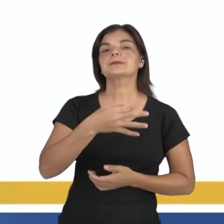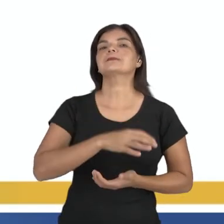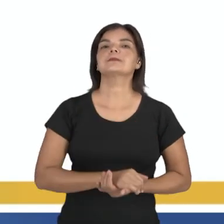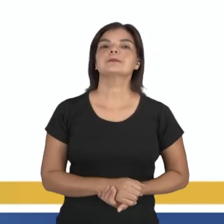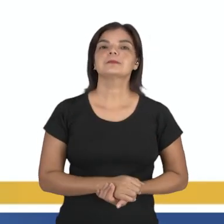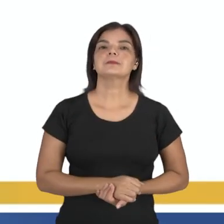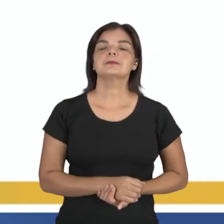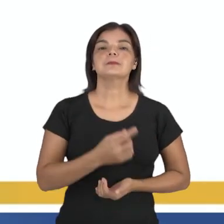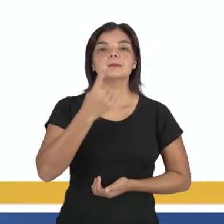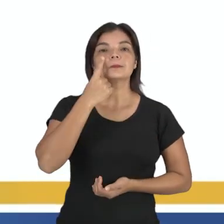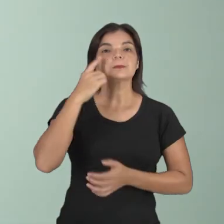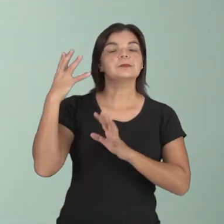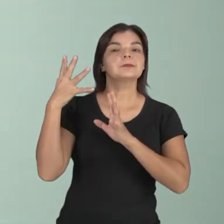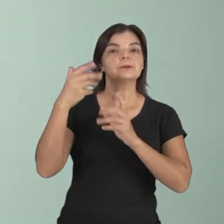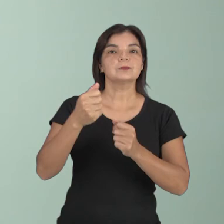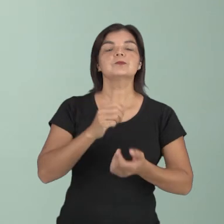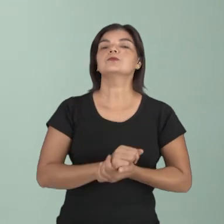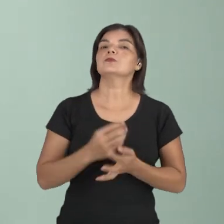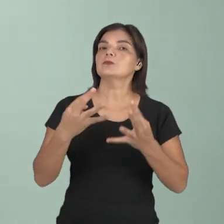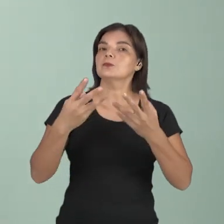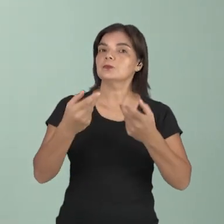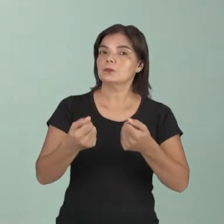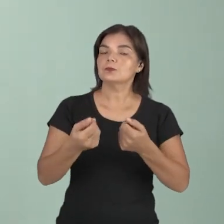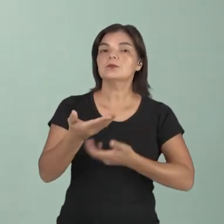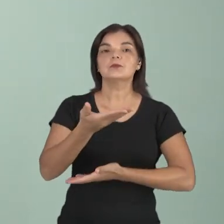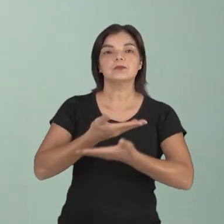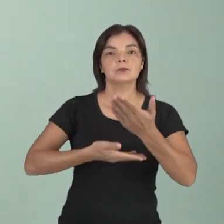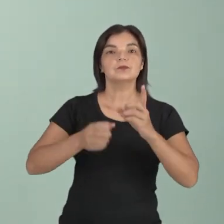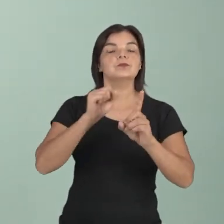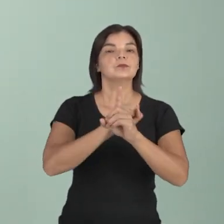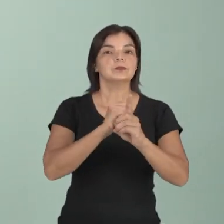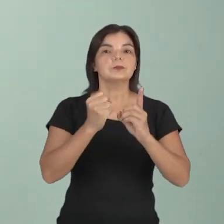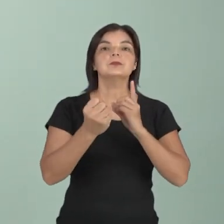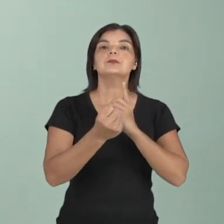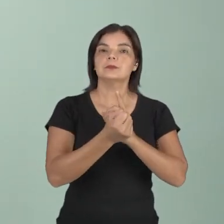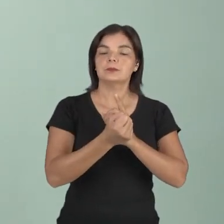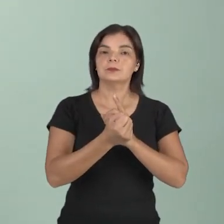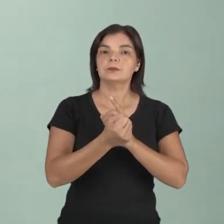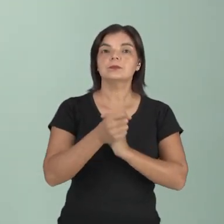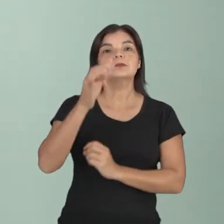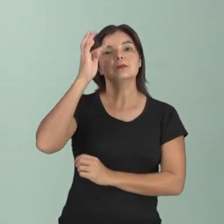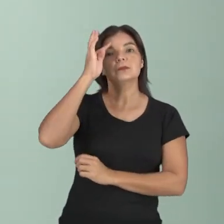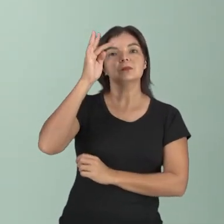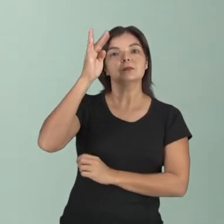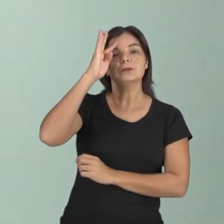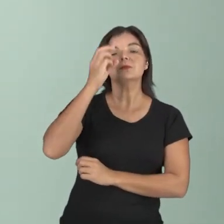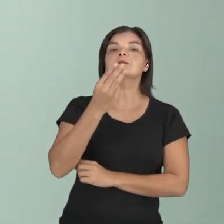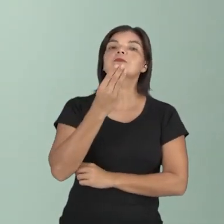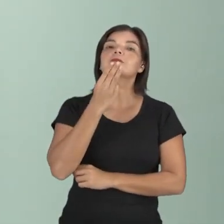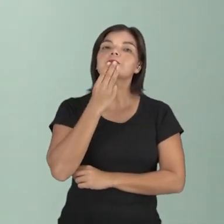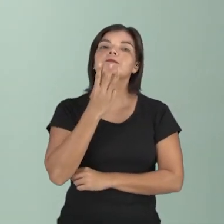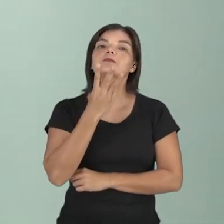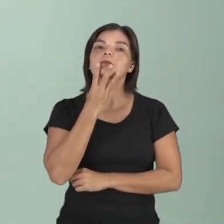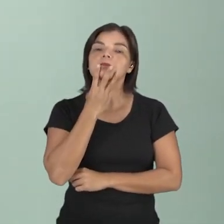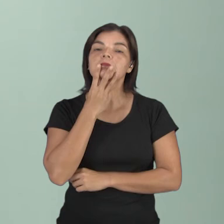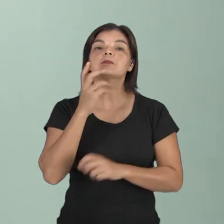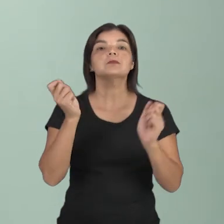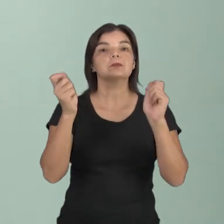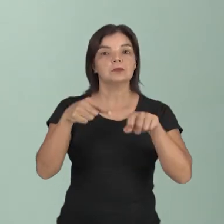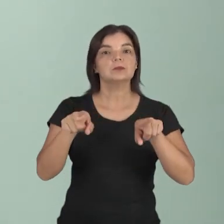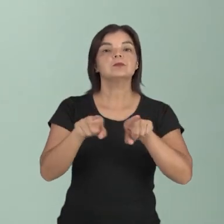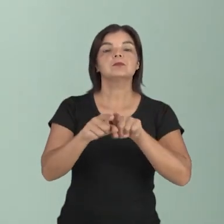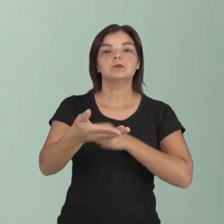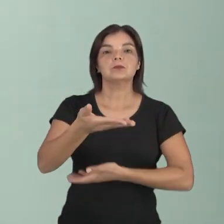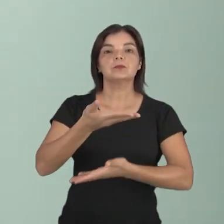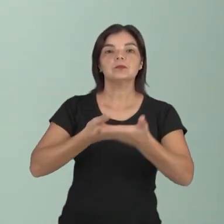correta, vamos aqui retomar. Todas as relações sociais, segundo a teoria weberiana, elas são pautadas por